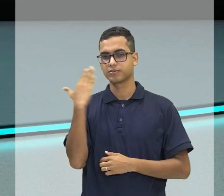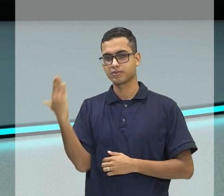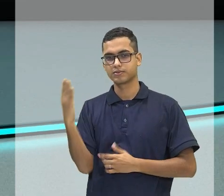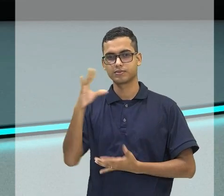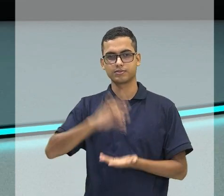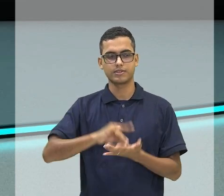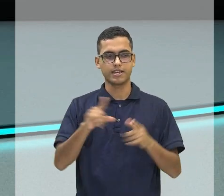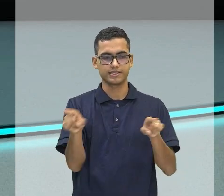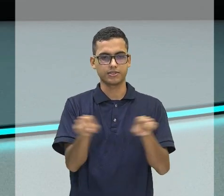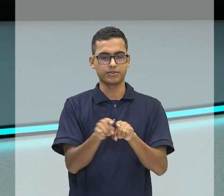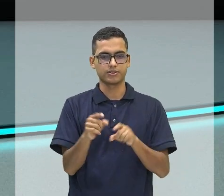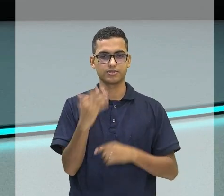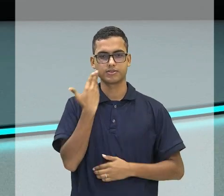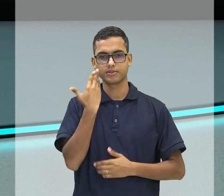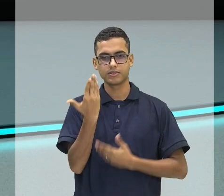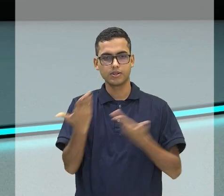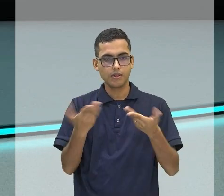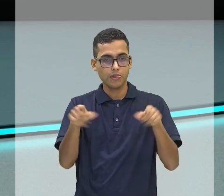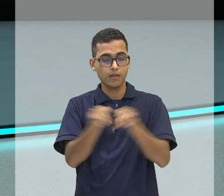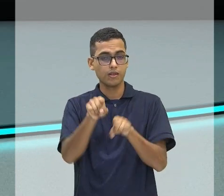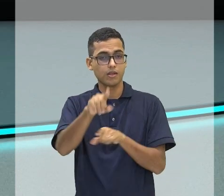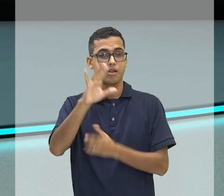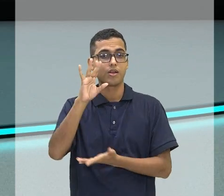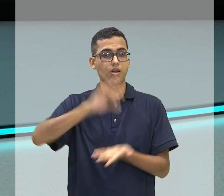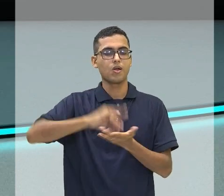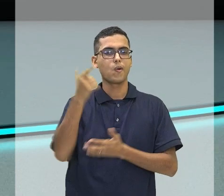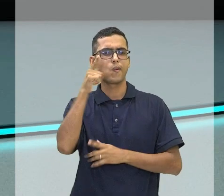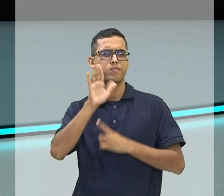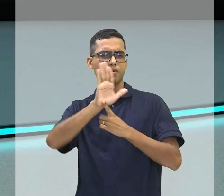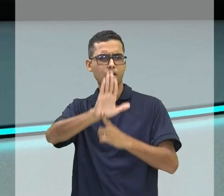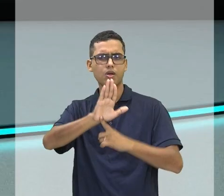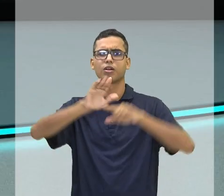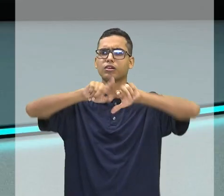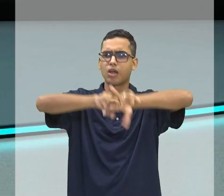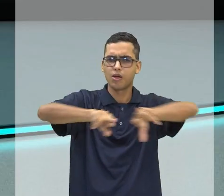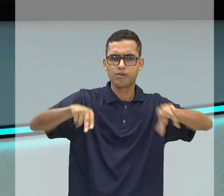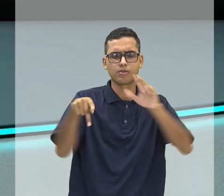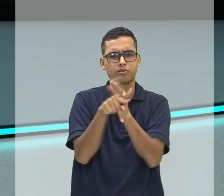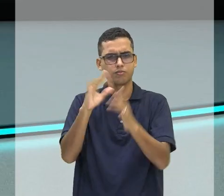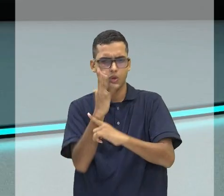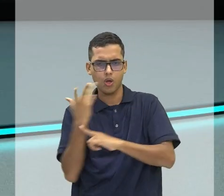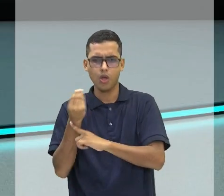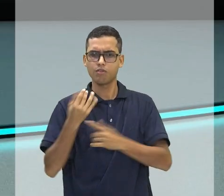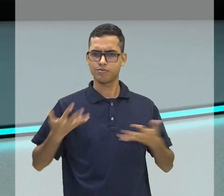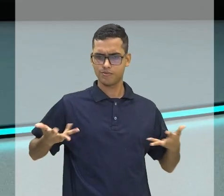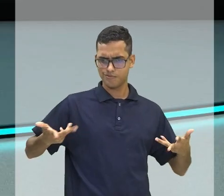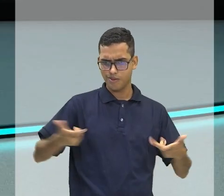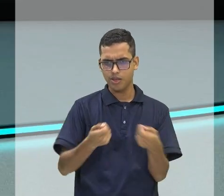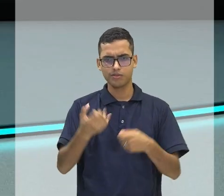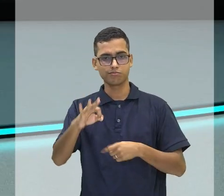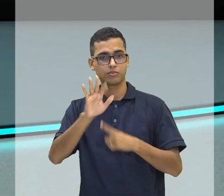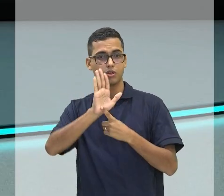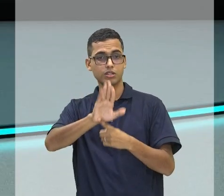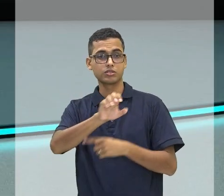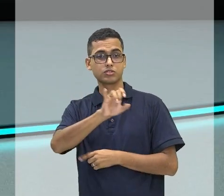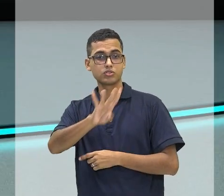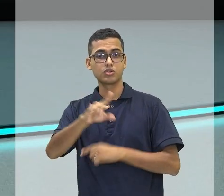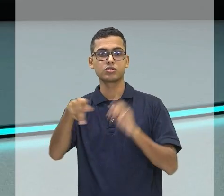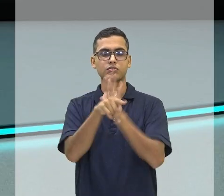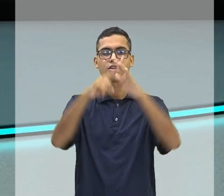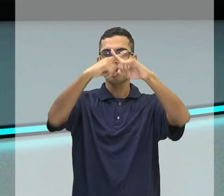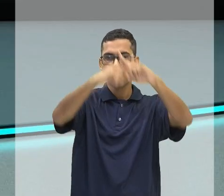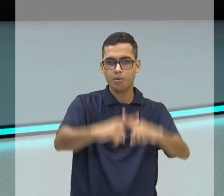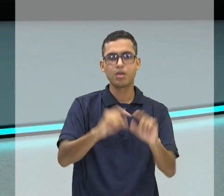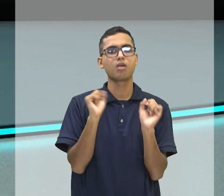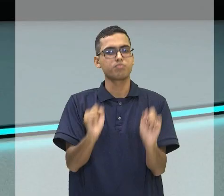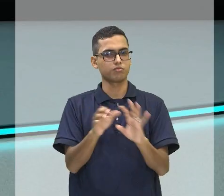você se defender e não para você ficar, né, mostrando aí todas as suas habilidades, tá certo? A não ser que seja numa competição, porque